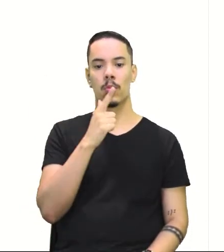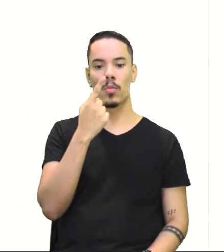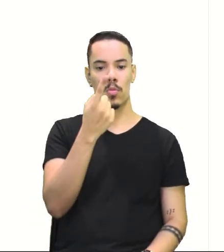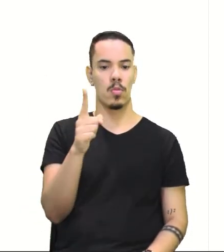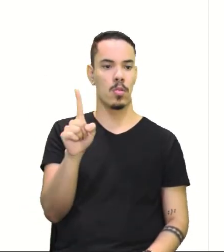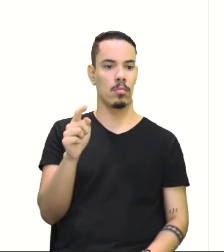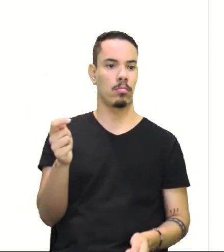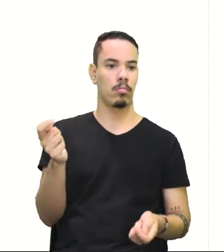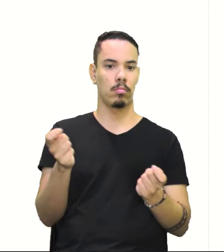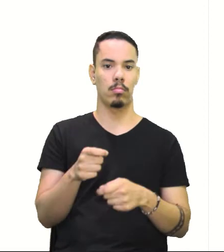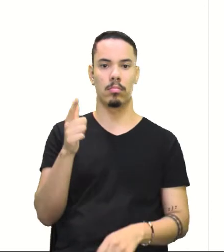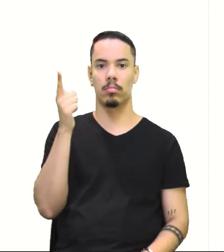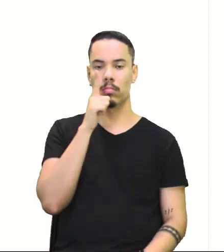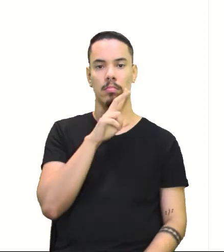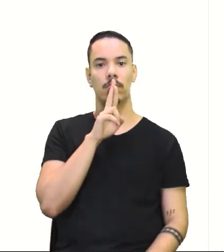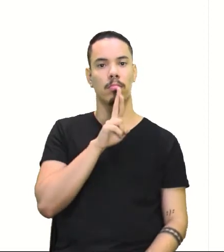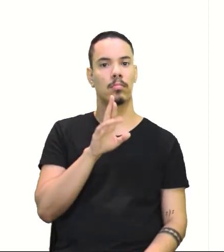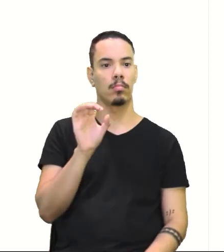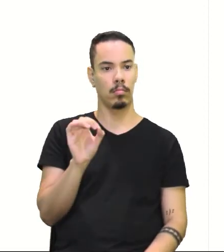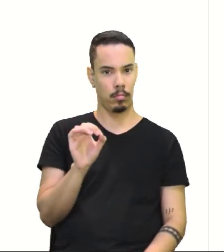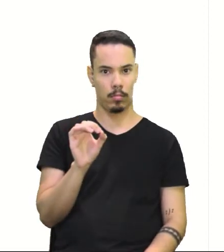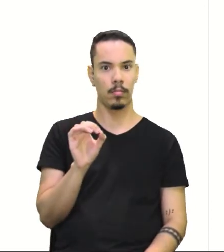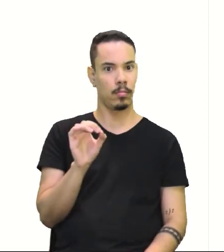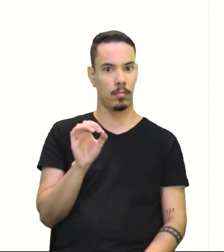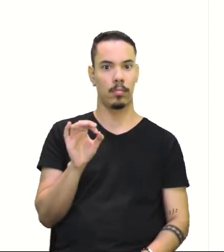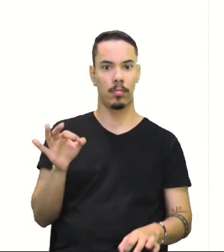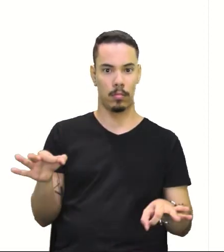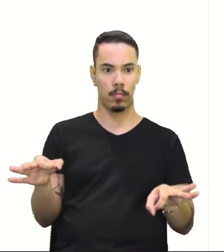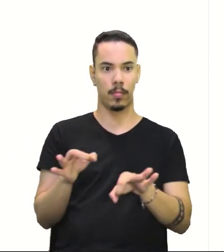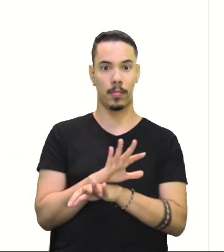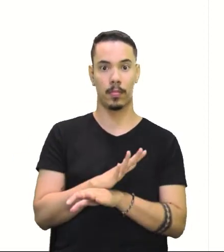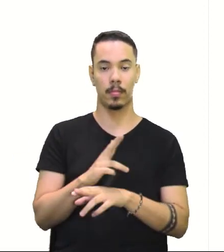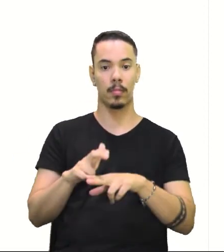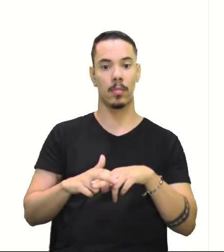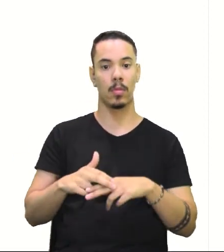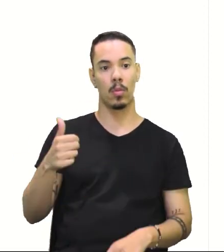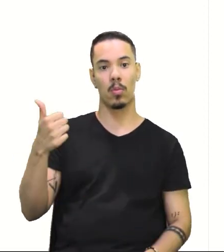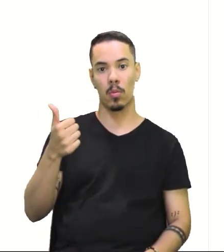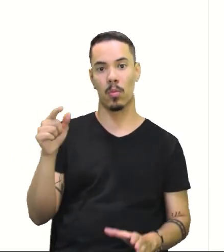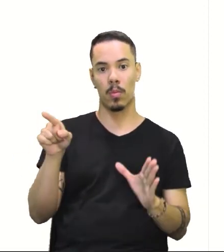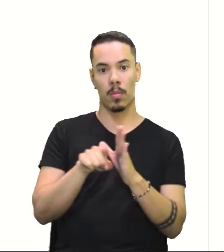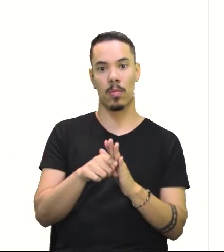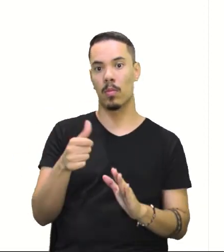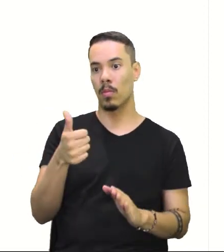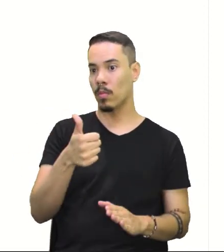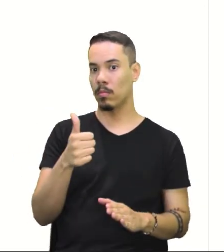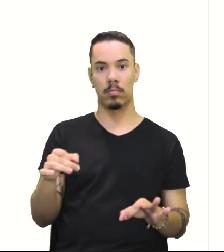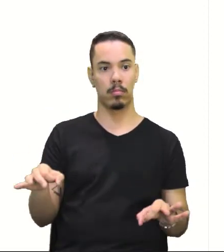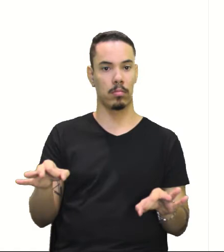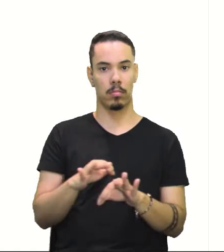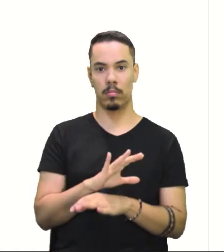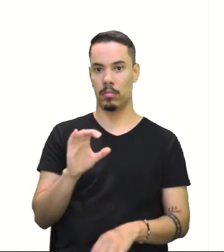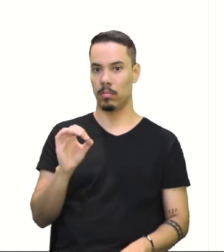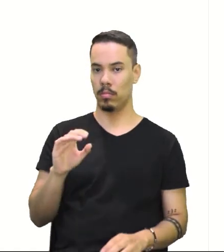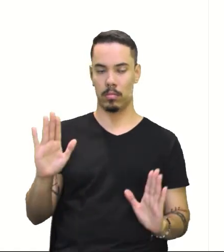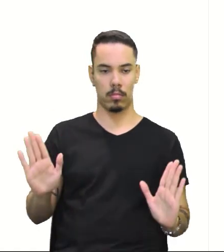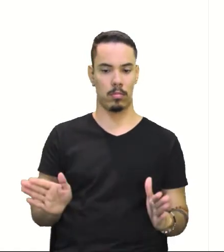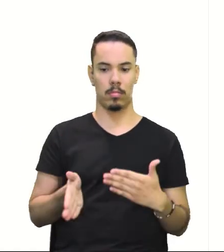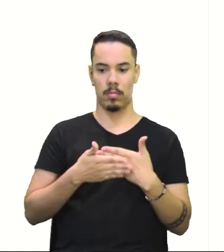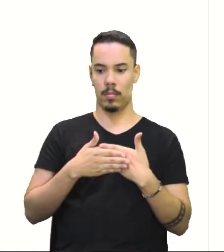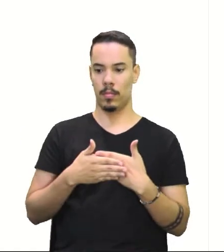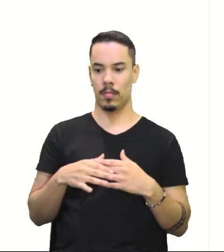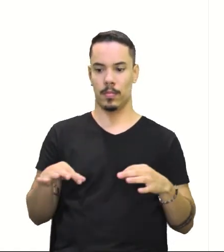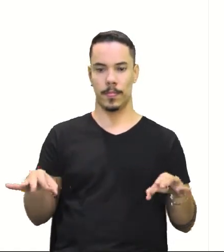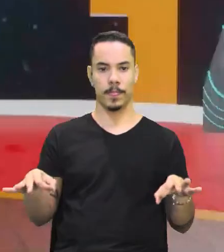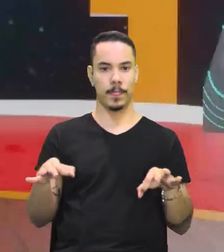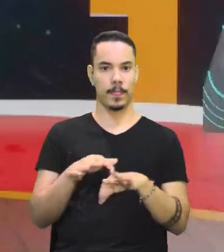e vai dar zero, vai dar né? 1 vezes 1 dá 1. 1 mais menos 1, zero. Fechou. Pronto.